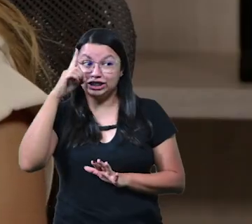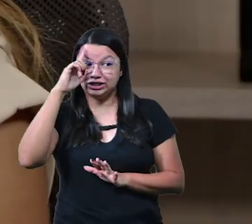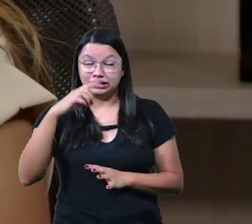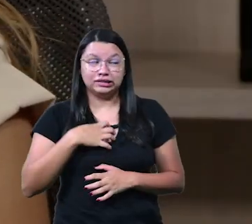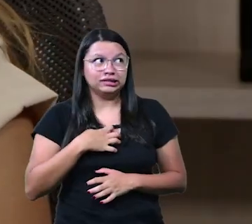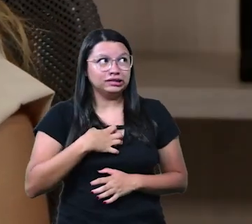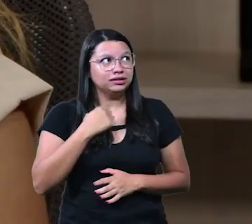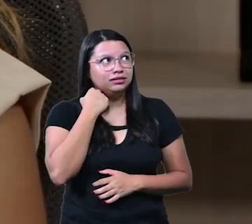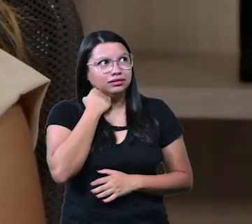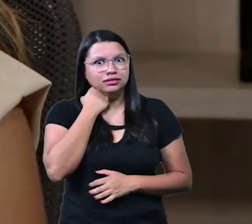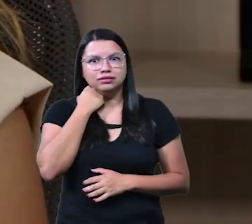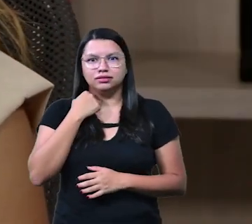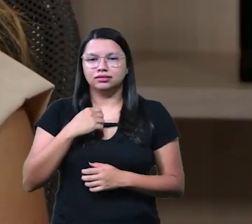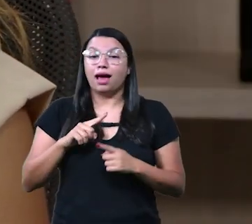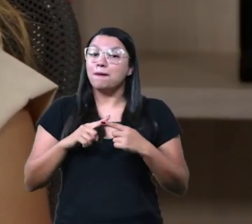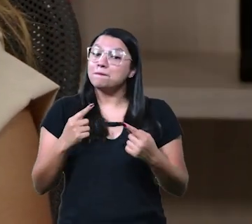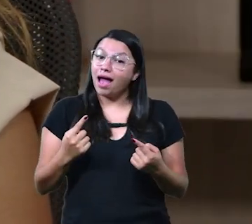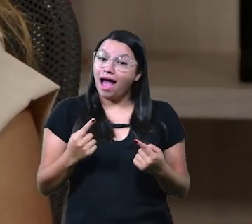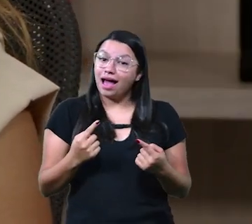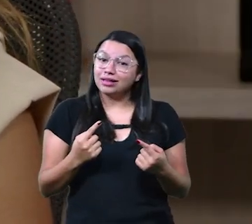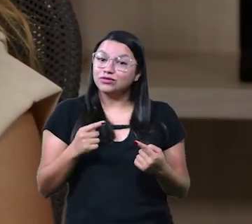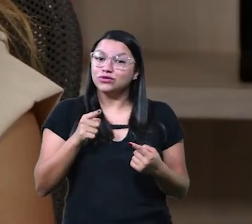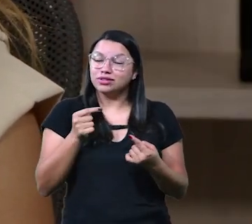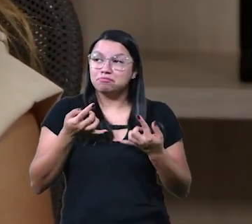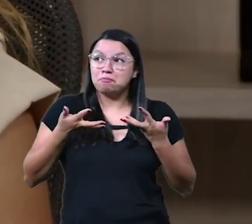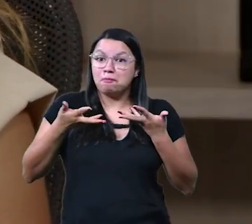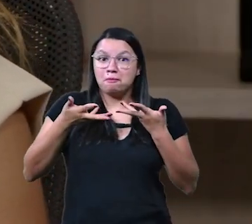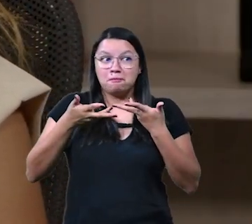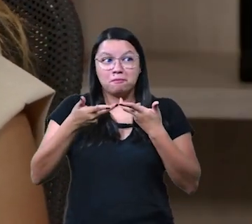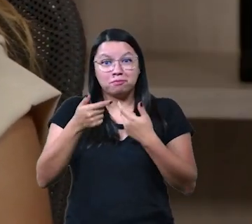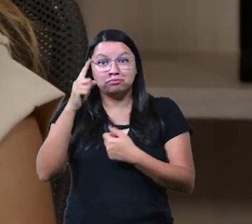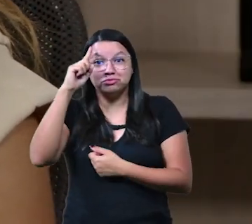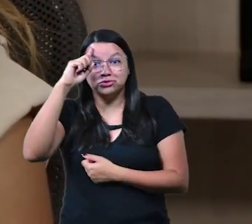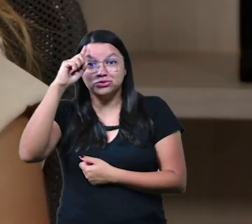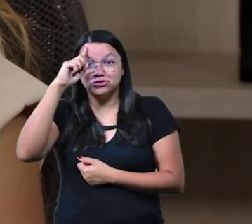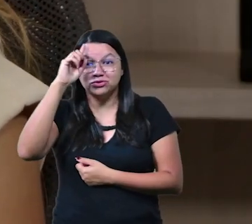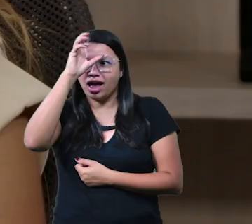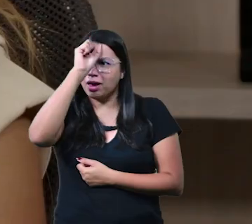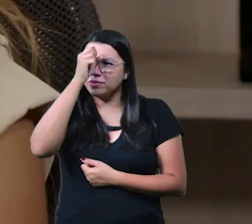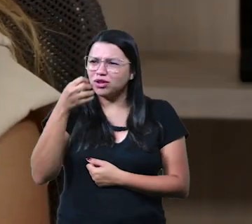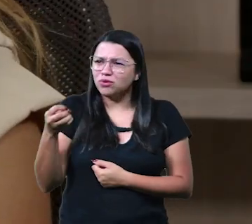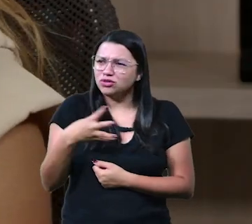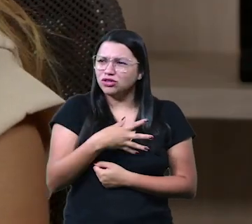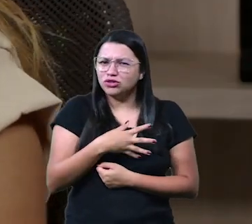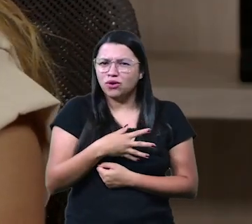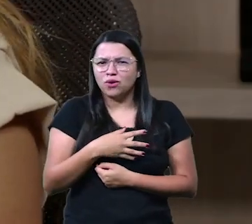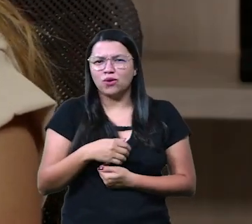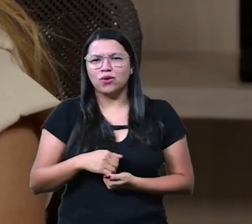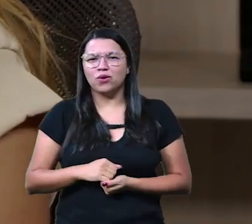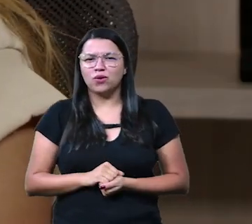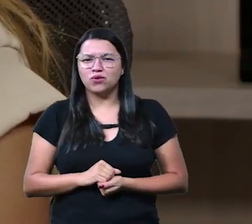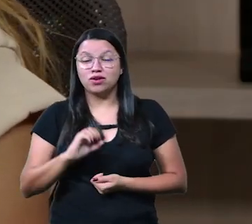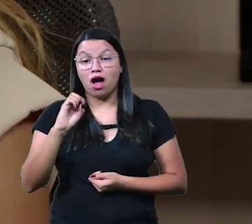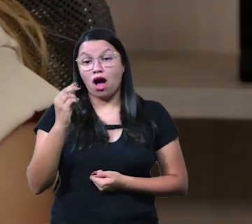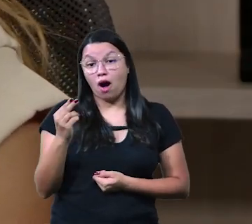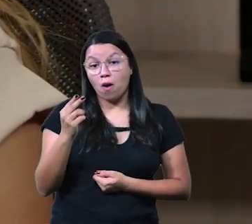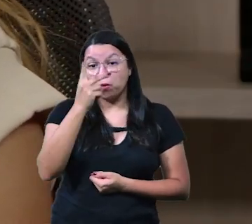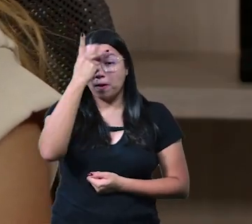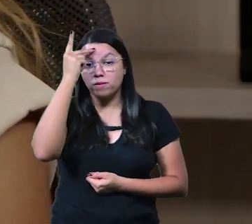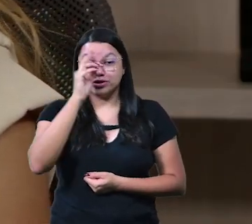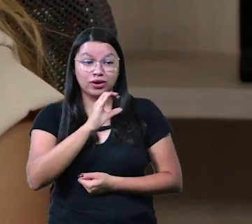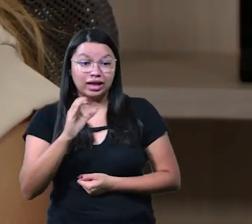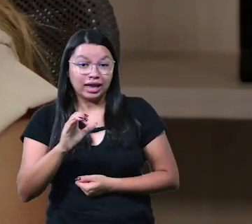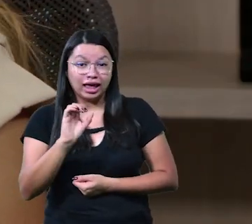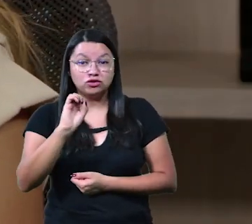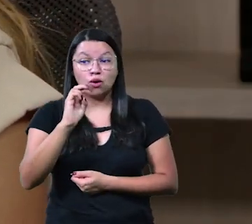os dias. Porque sempre vai ter uma coisa nova, você sempre vai aprender alguma coisa nova ou com o hóspede, ou com o